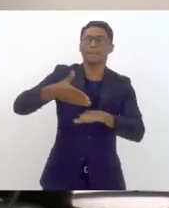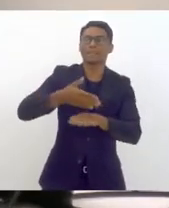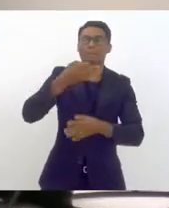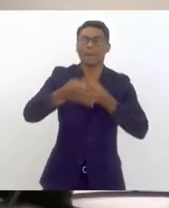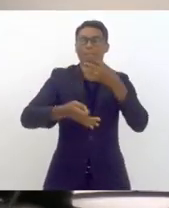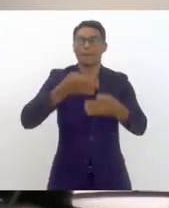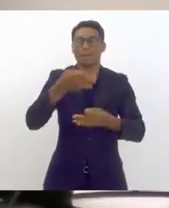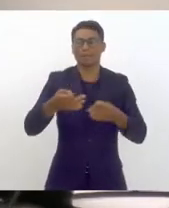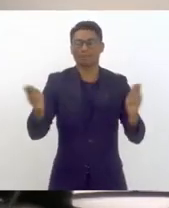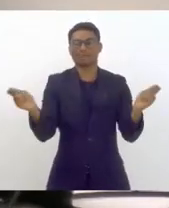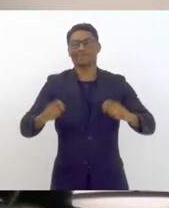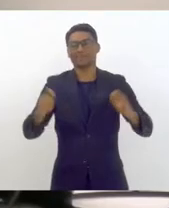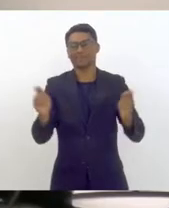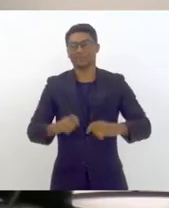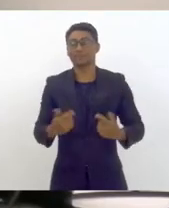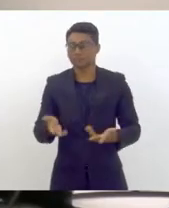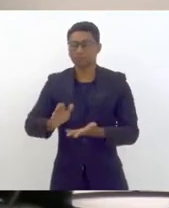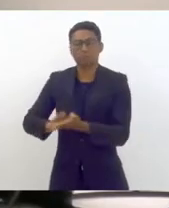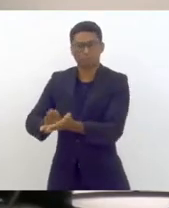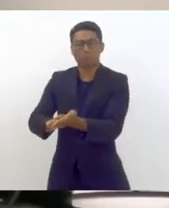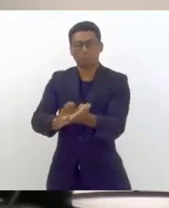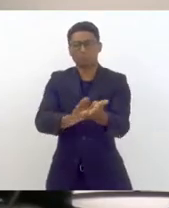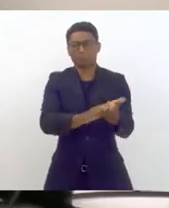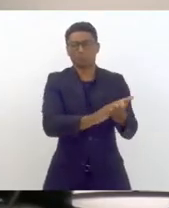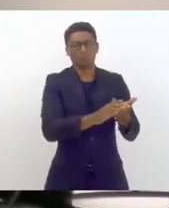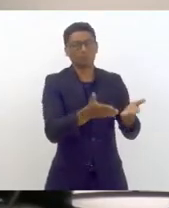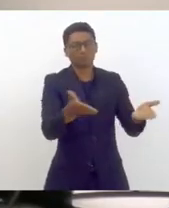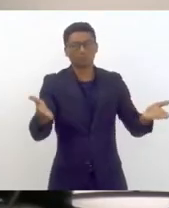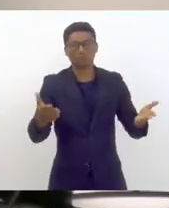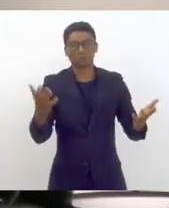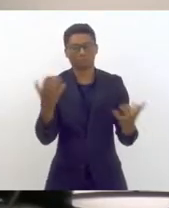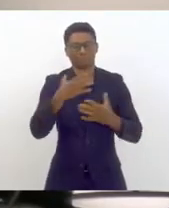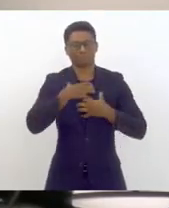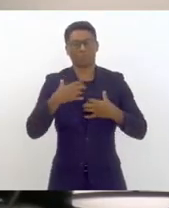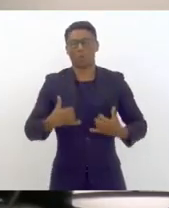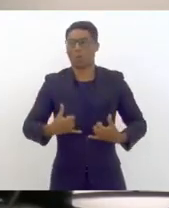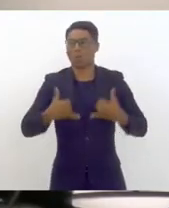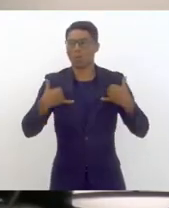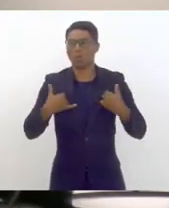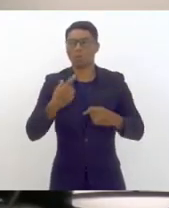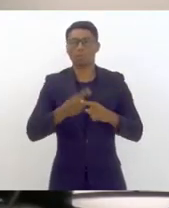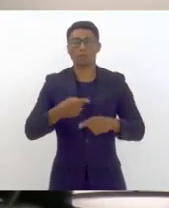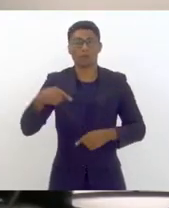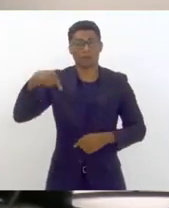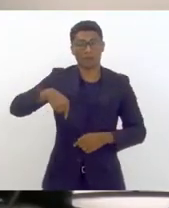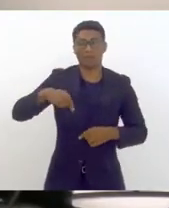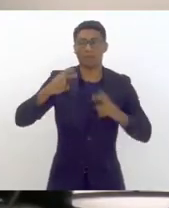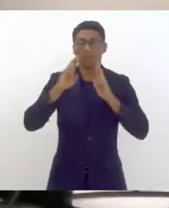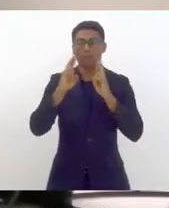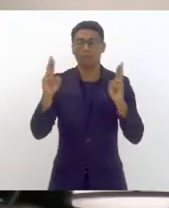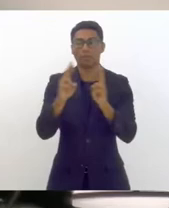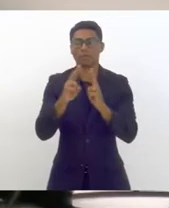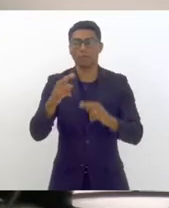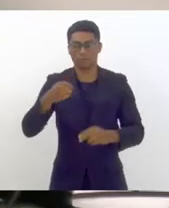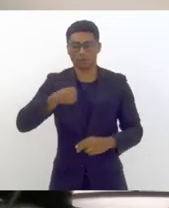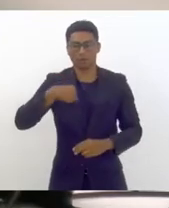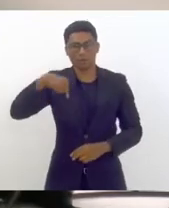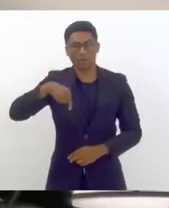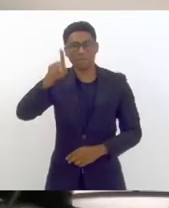legislativos. Então, parabenizar e muito orgulhoso de estar à frente dessa audiência hoje com a plateia tão seleta